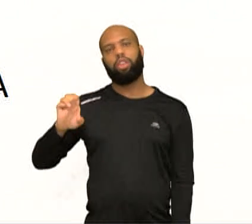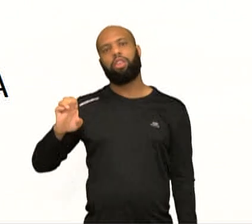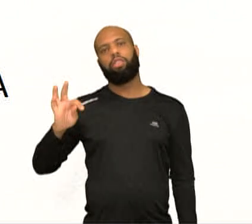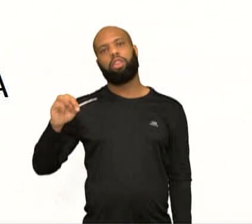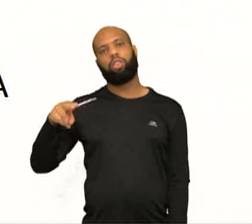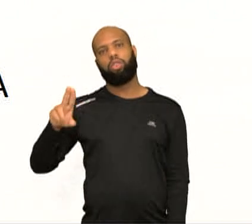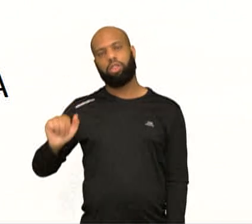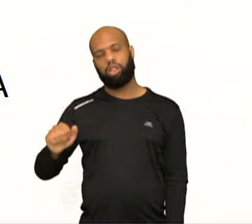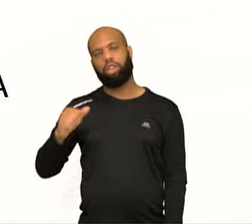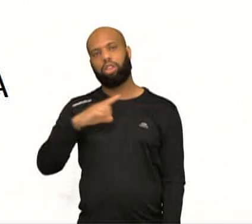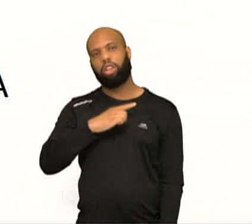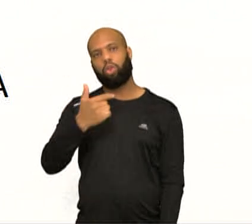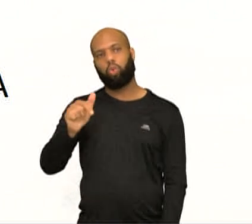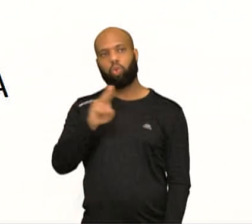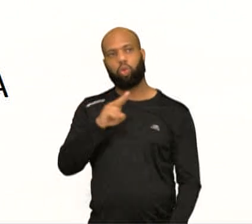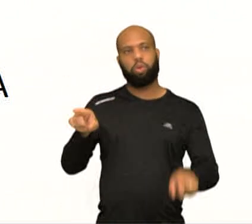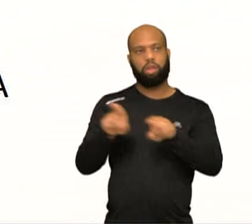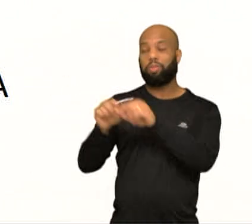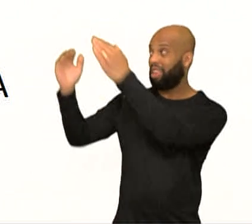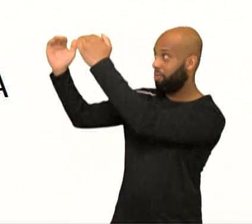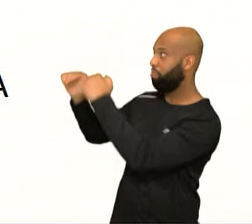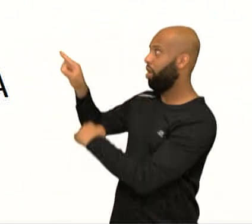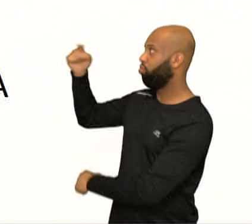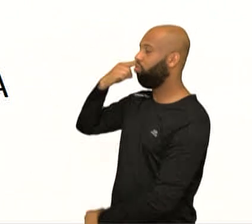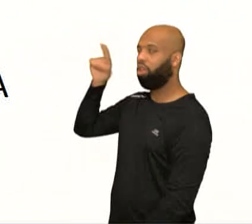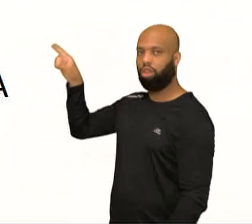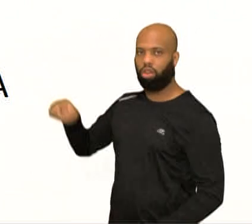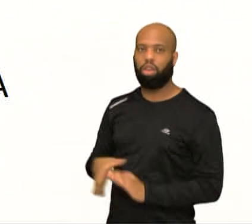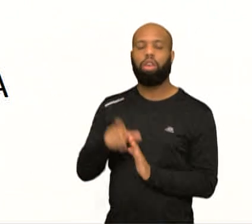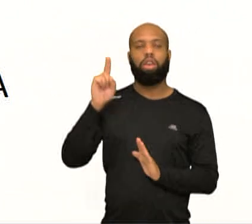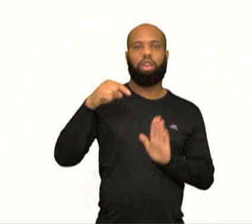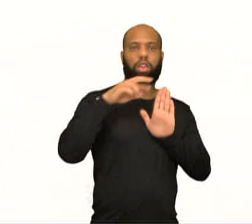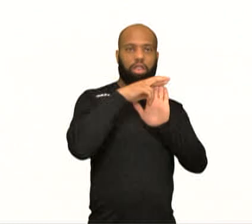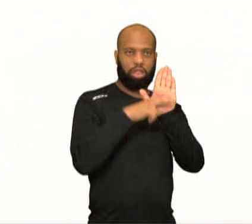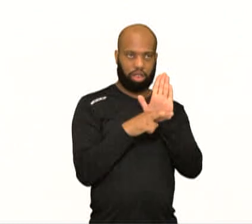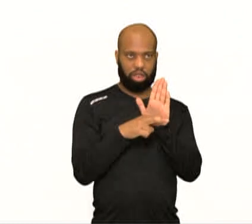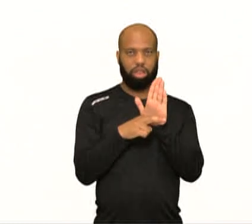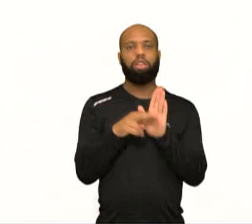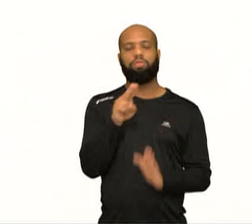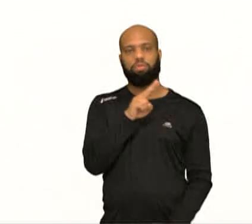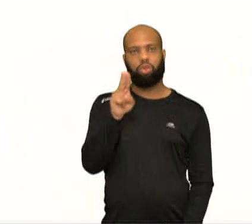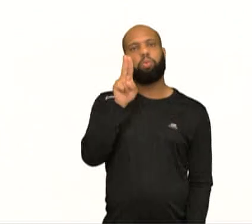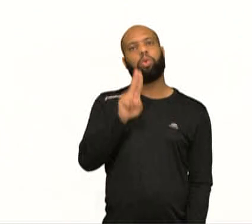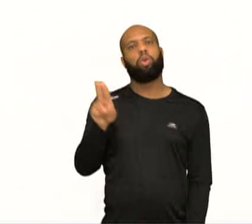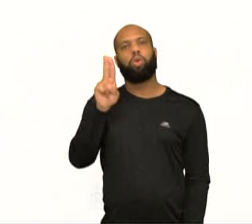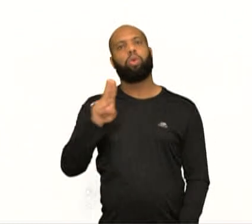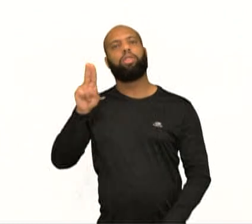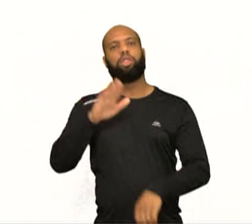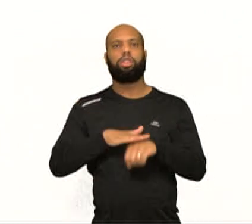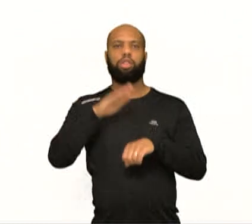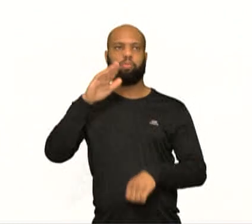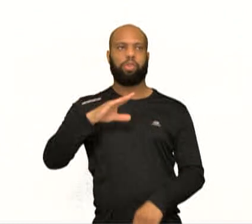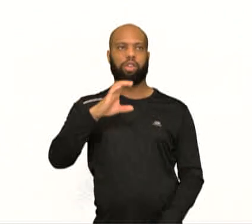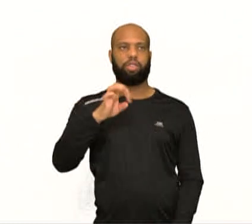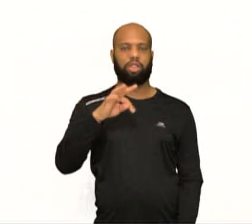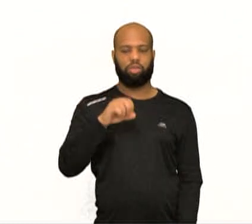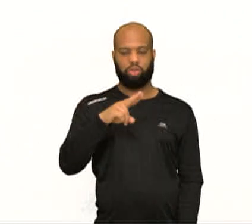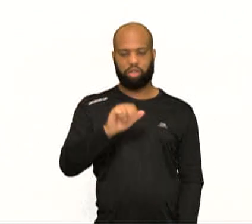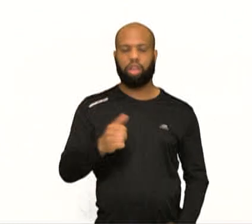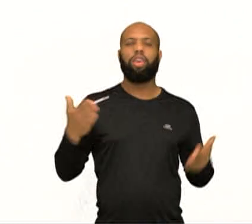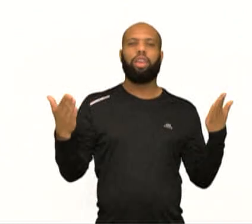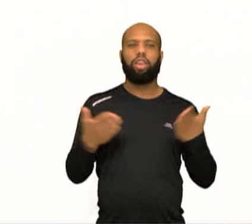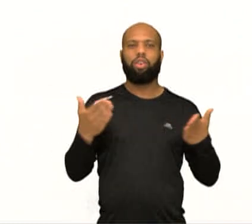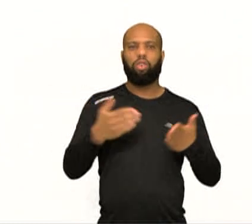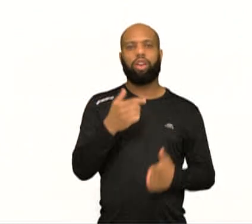metil propílica. Essa é a regra da nomenclatura usual para as cetonas. E eu separei